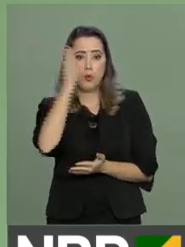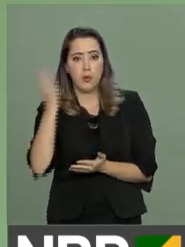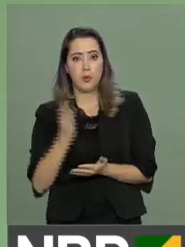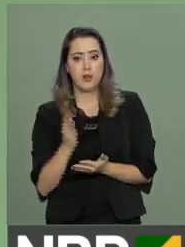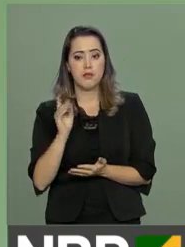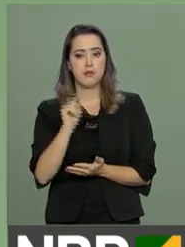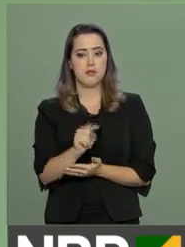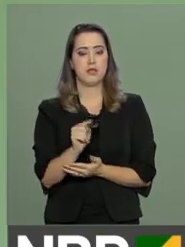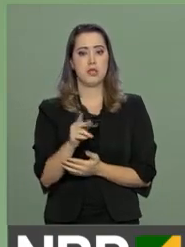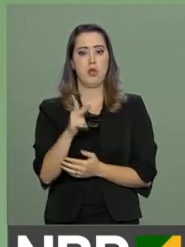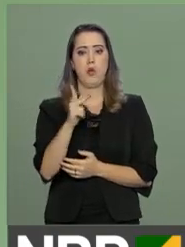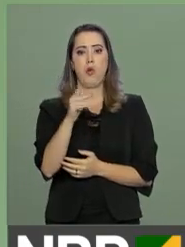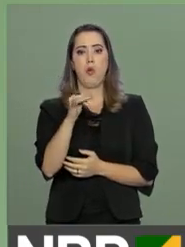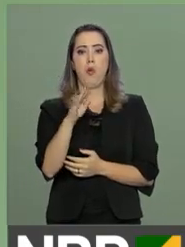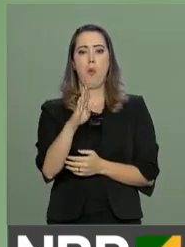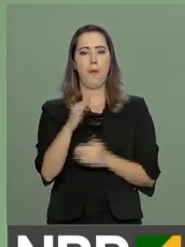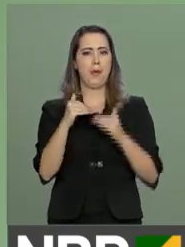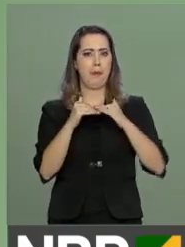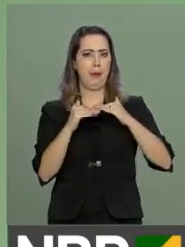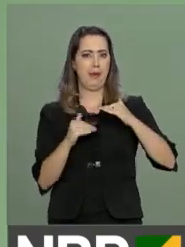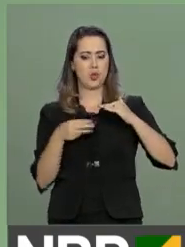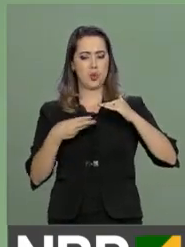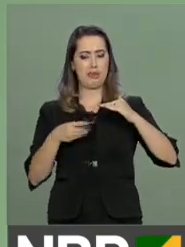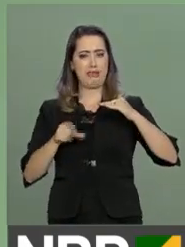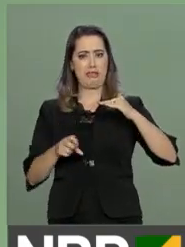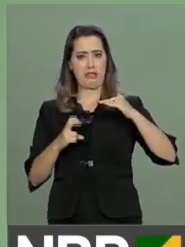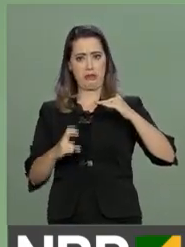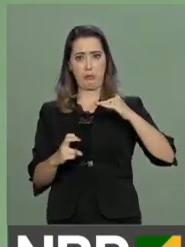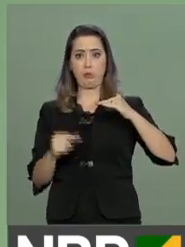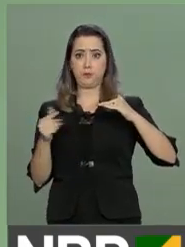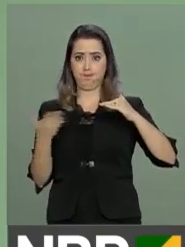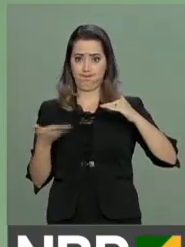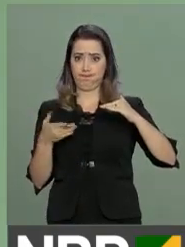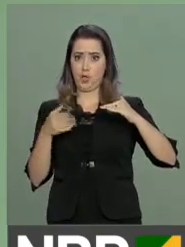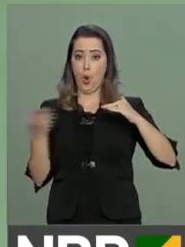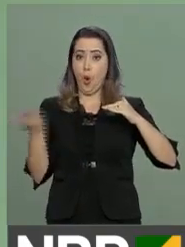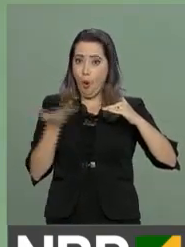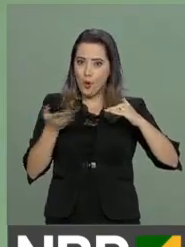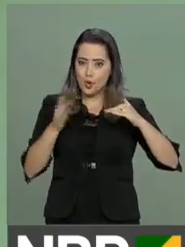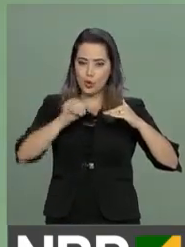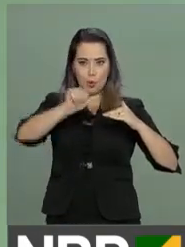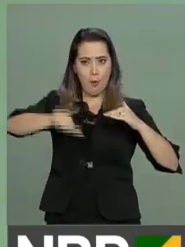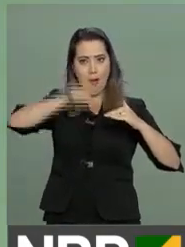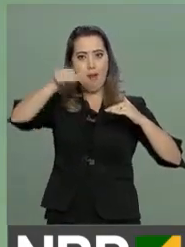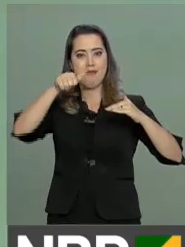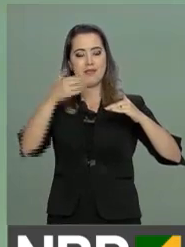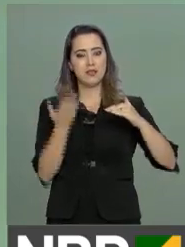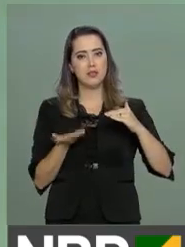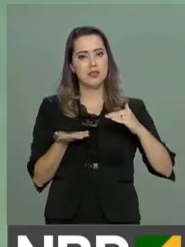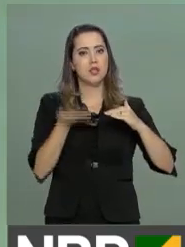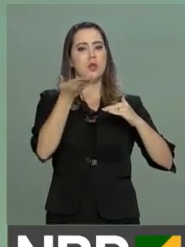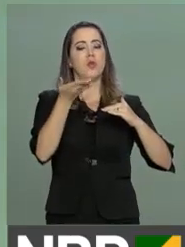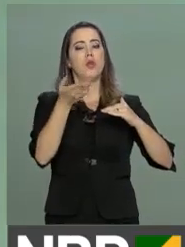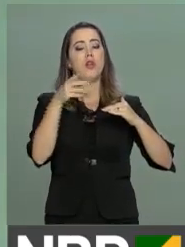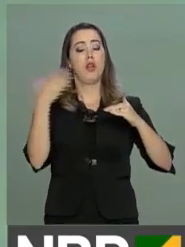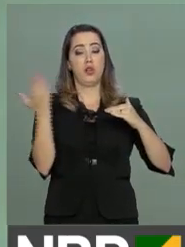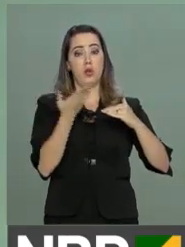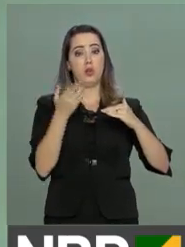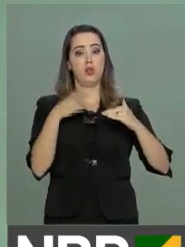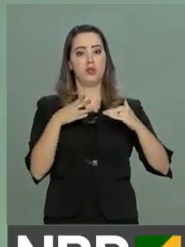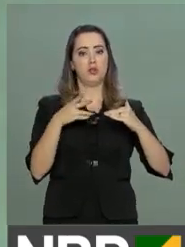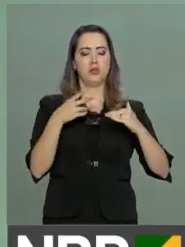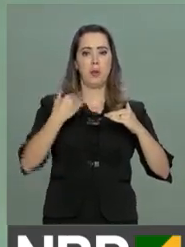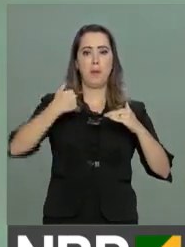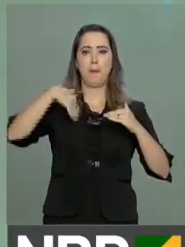um PIB de menos 3,5%. E hoje, logo no primeiro ano, o PIB foi